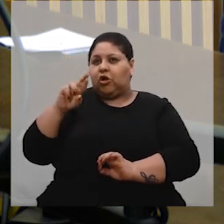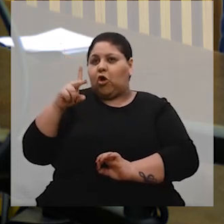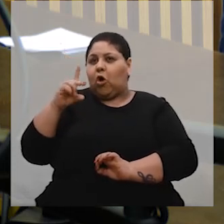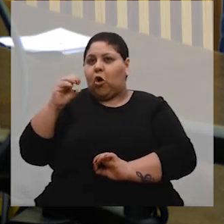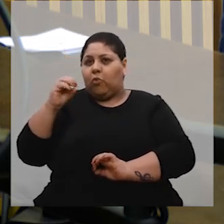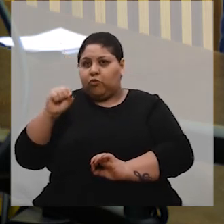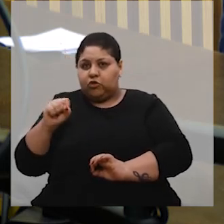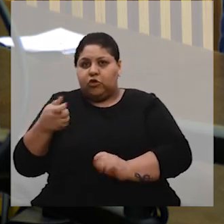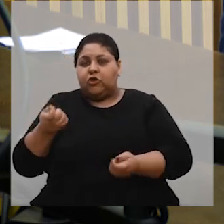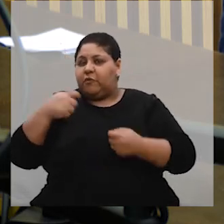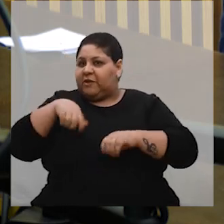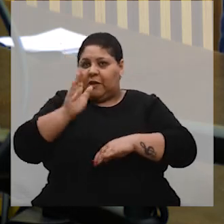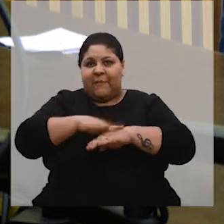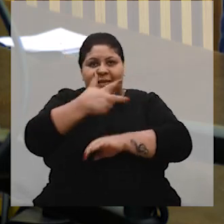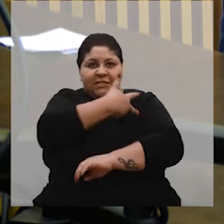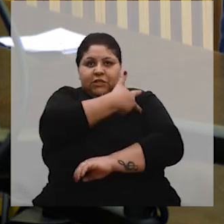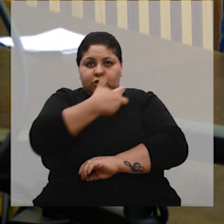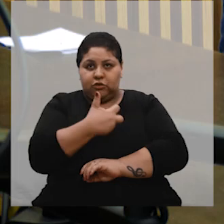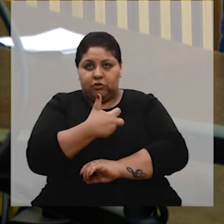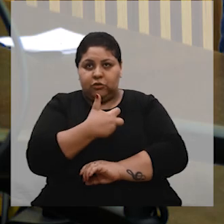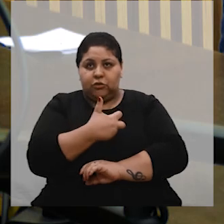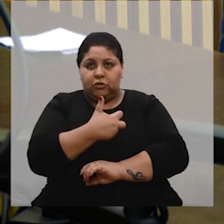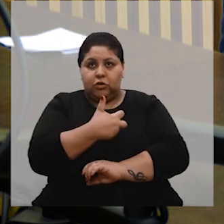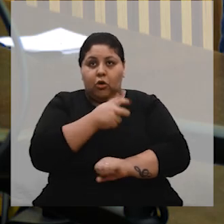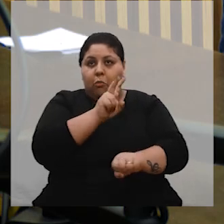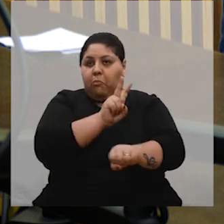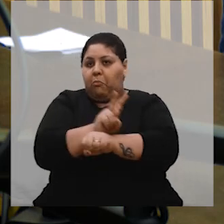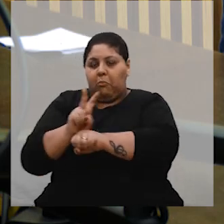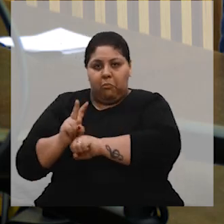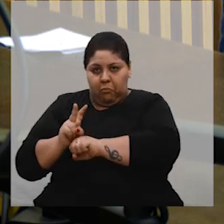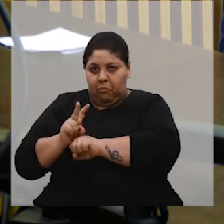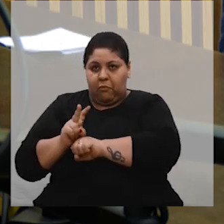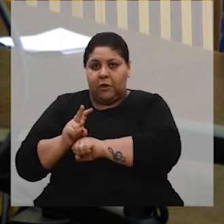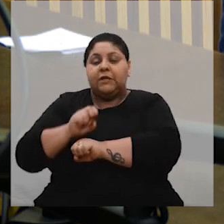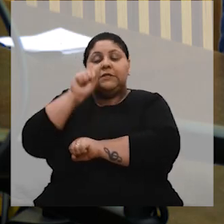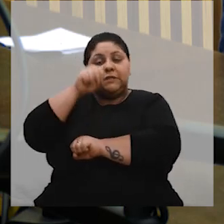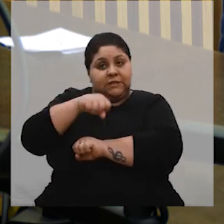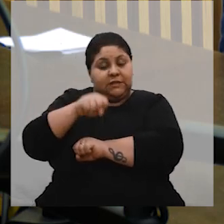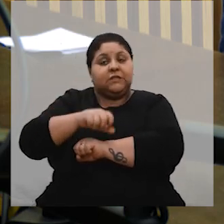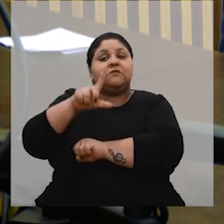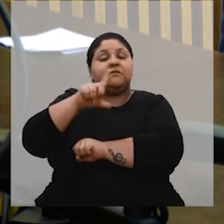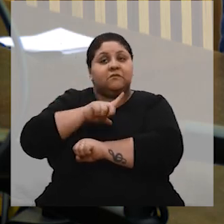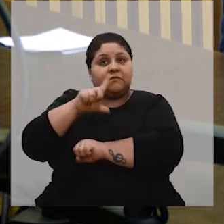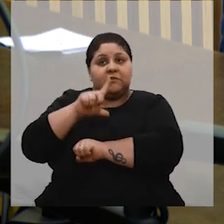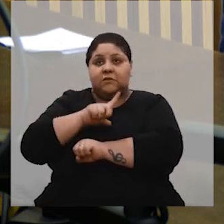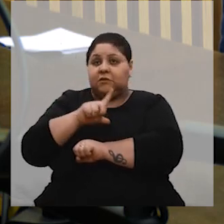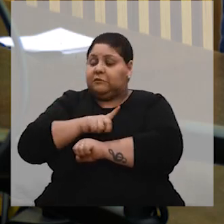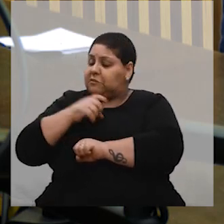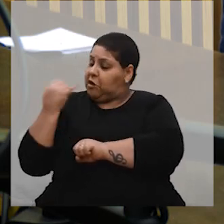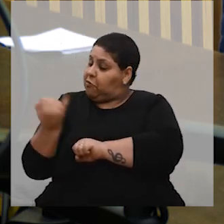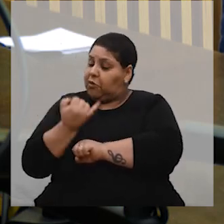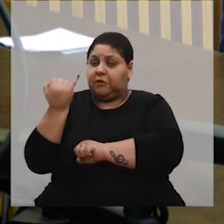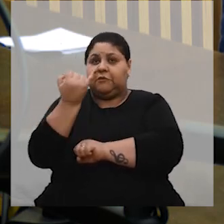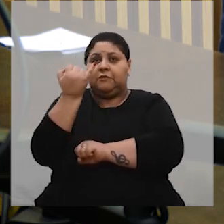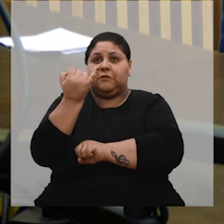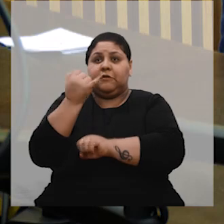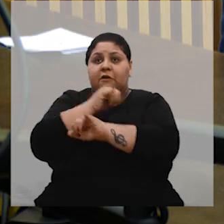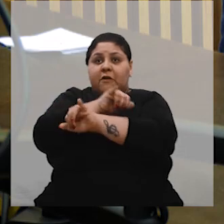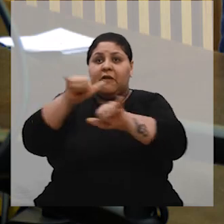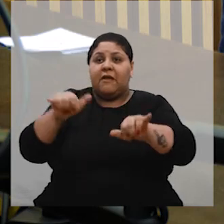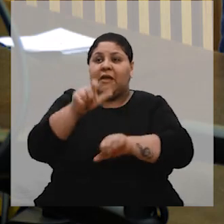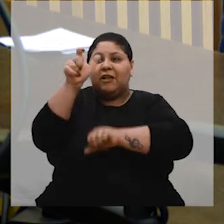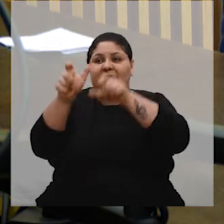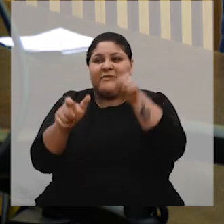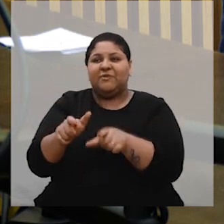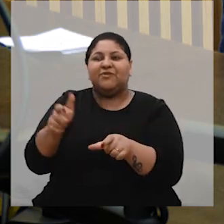não precisaria mais receber a vacina, a gente ficaria protegido. Então, sim, e isso é extremamente importante falar, porque